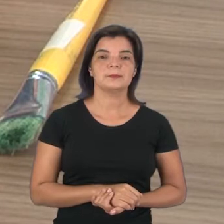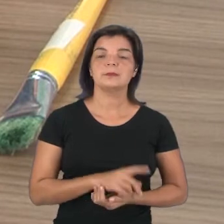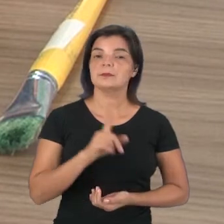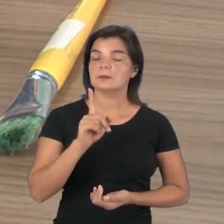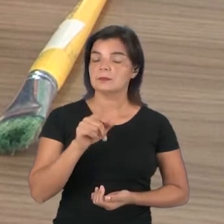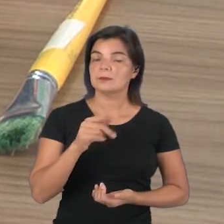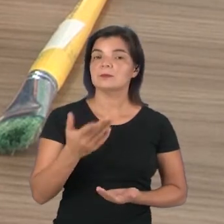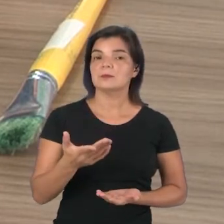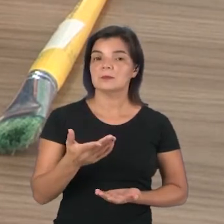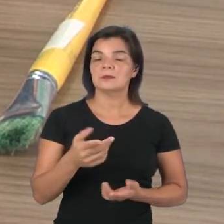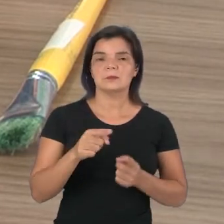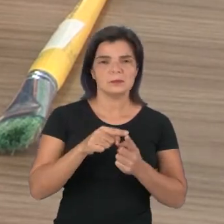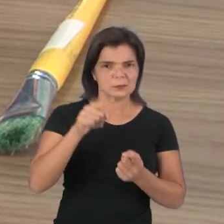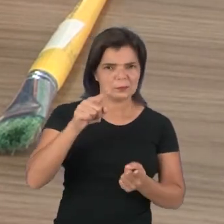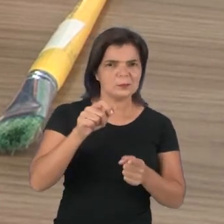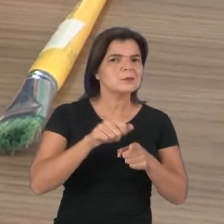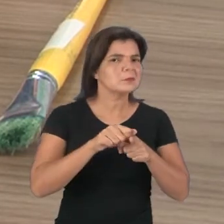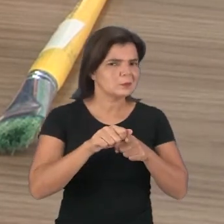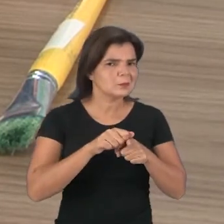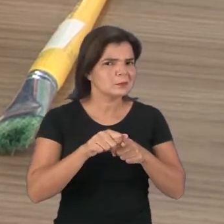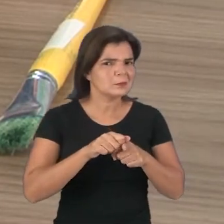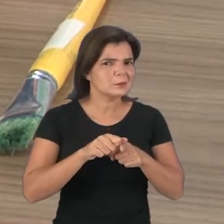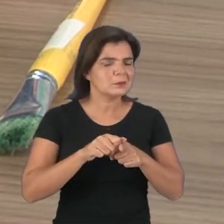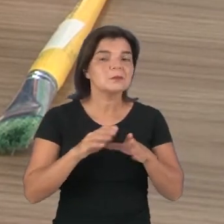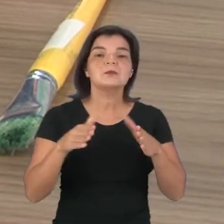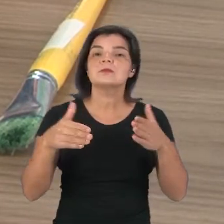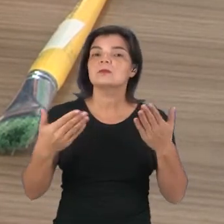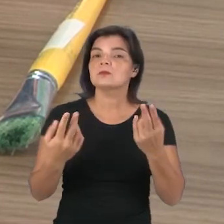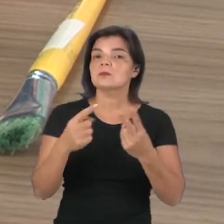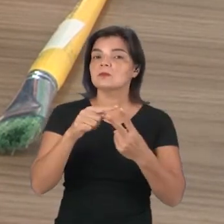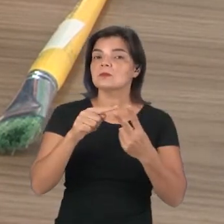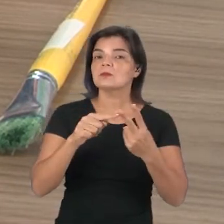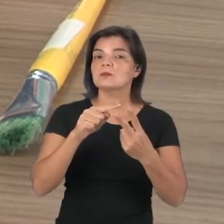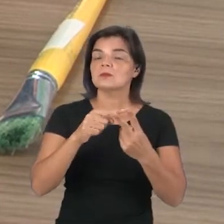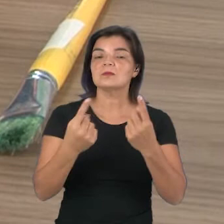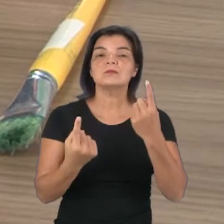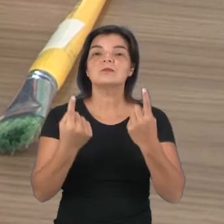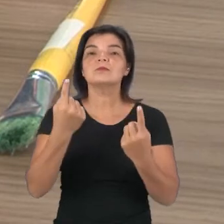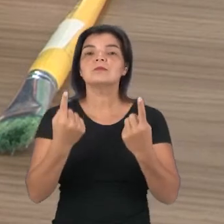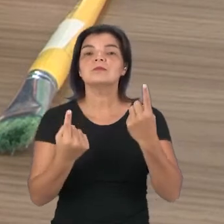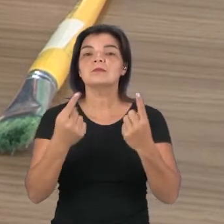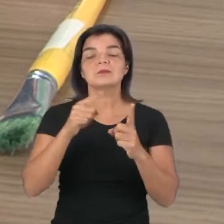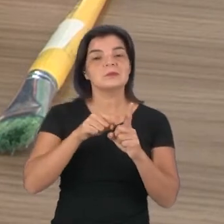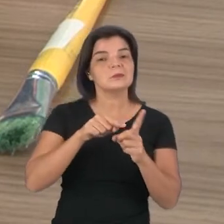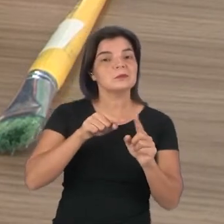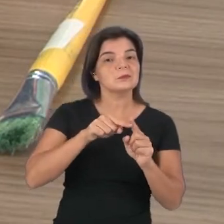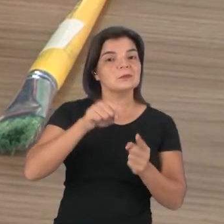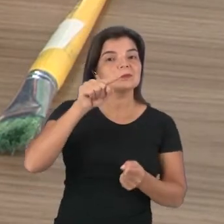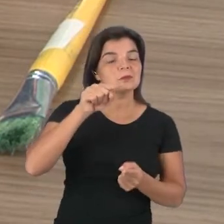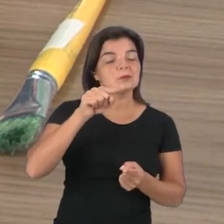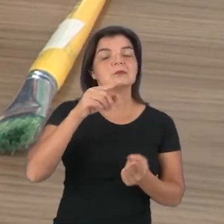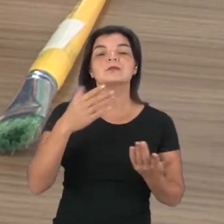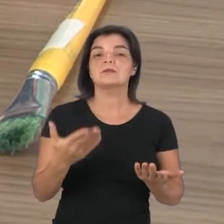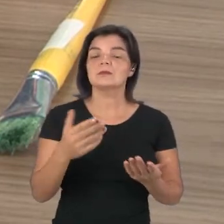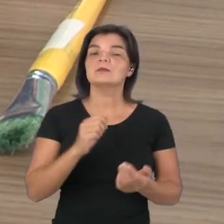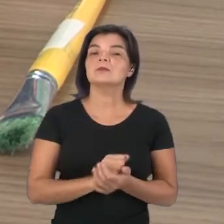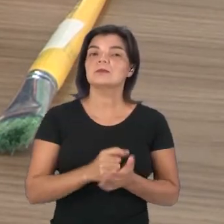é do tamanho da borracha? Qual dos dois é maior? Maior é